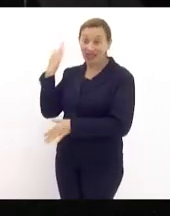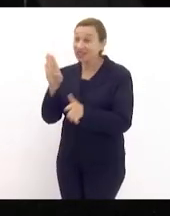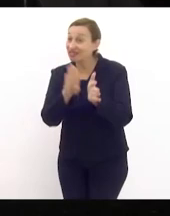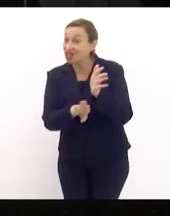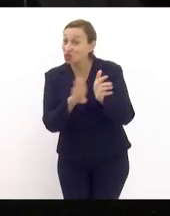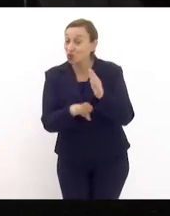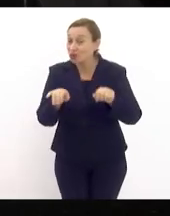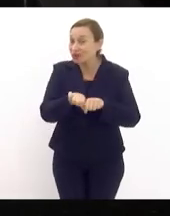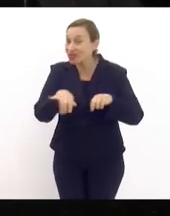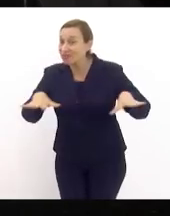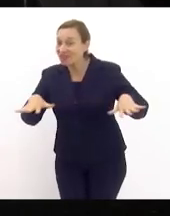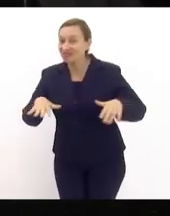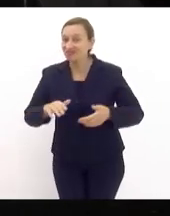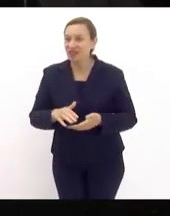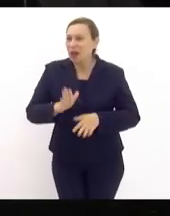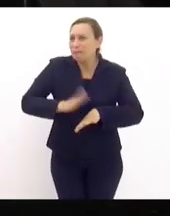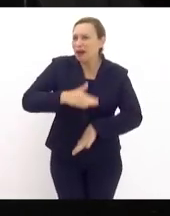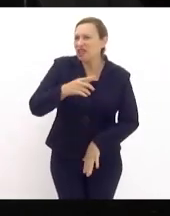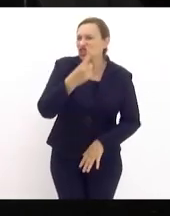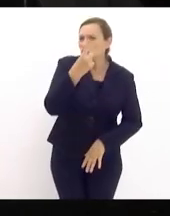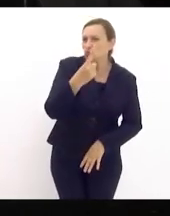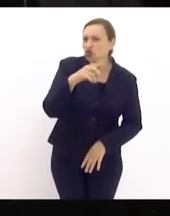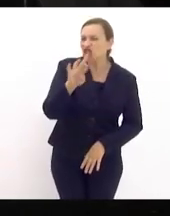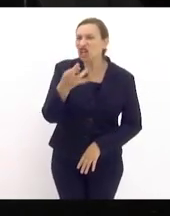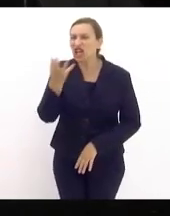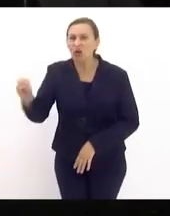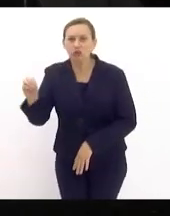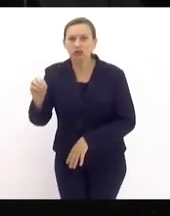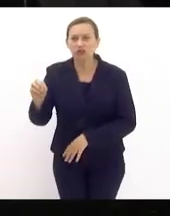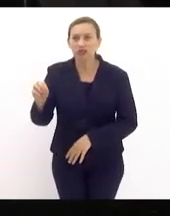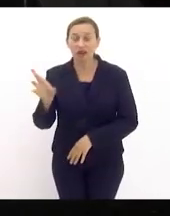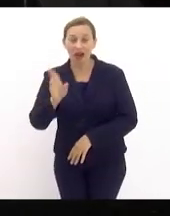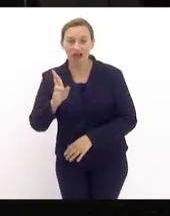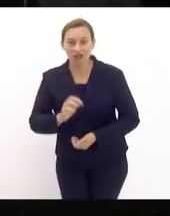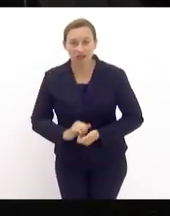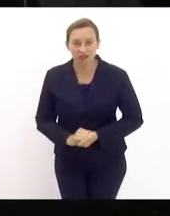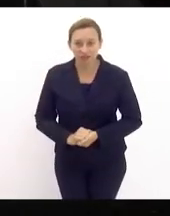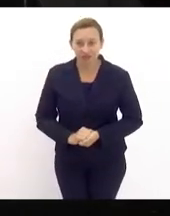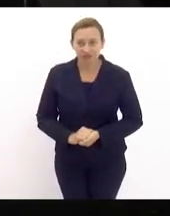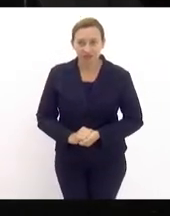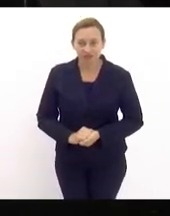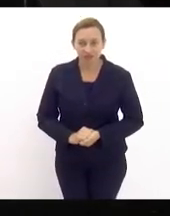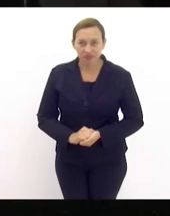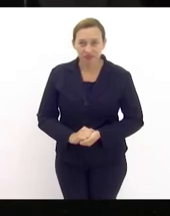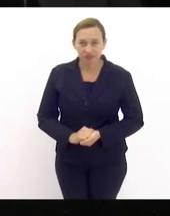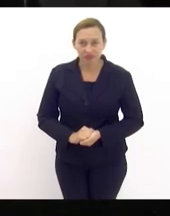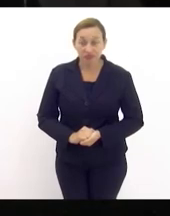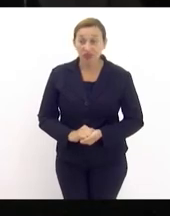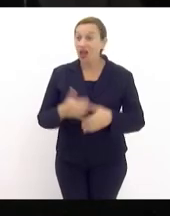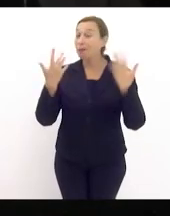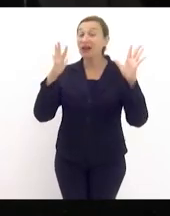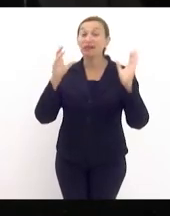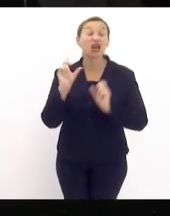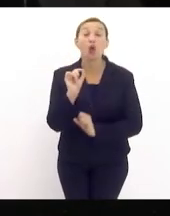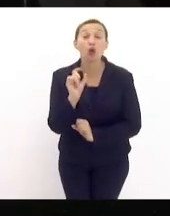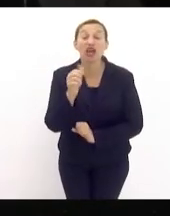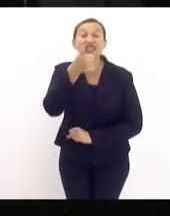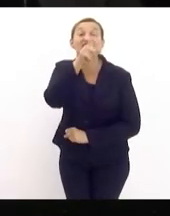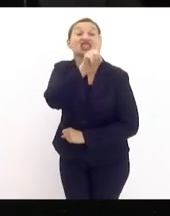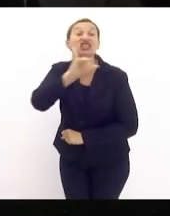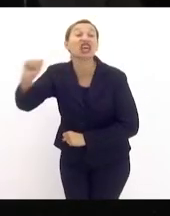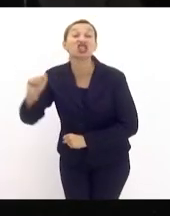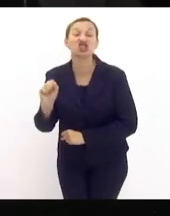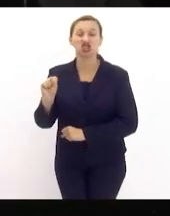pandemia mais de 1 trilhão de reais. Vamos comemorar o que nesses 100 dias?